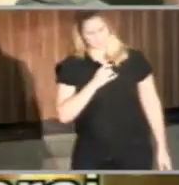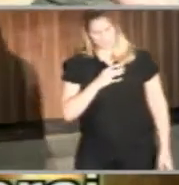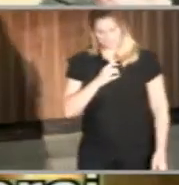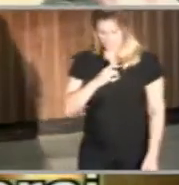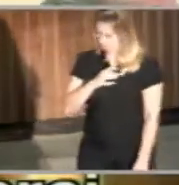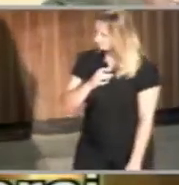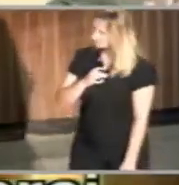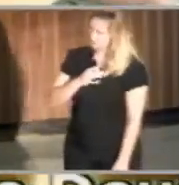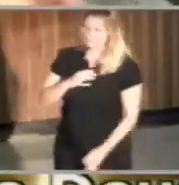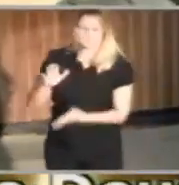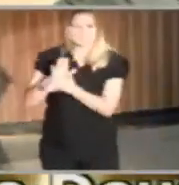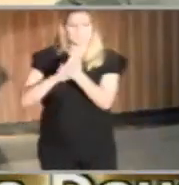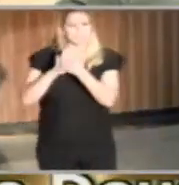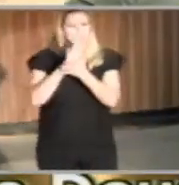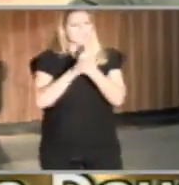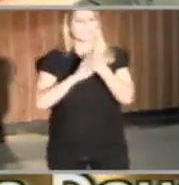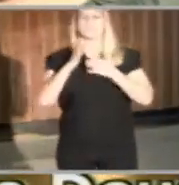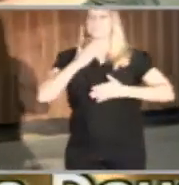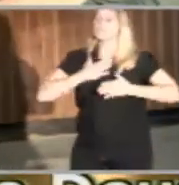nada,